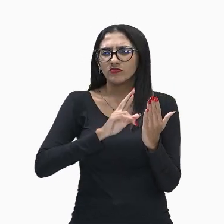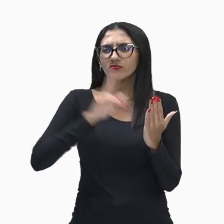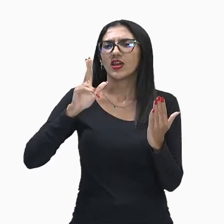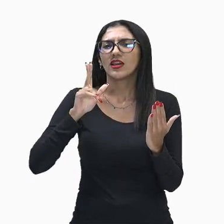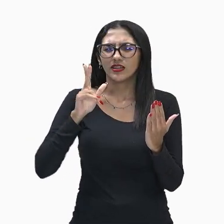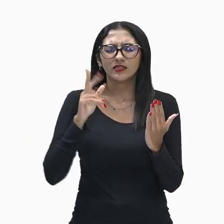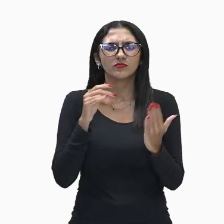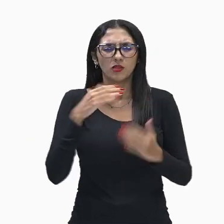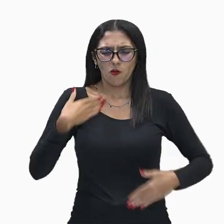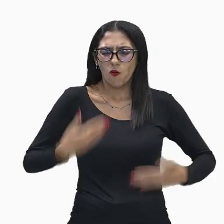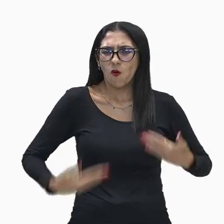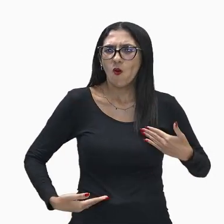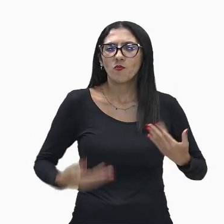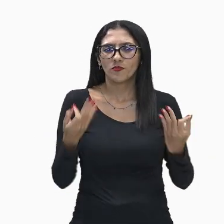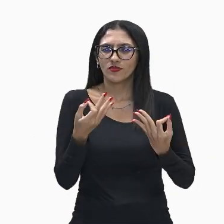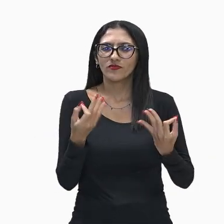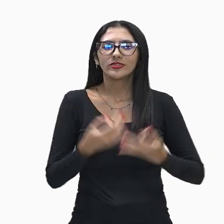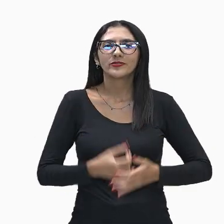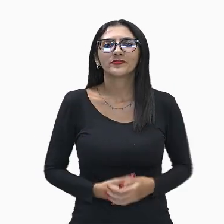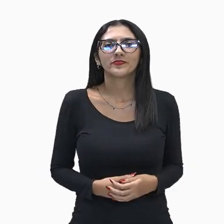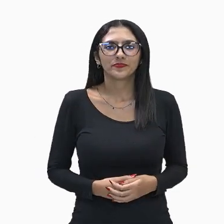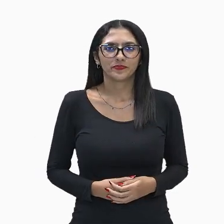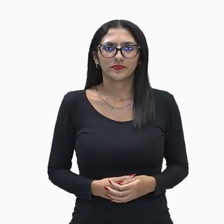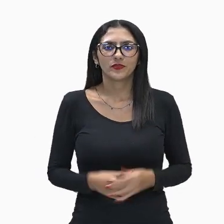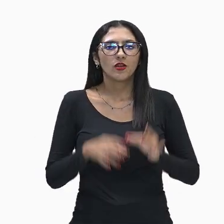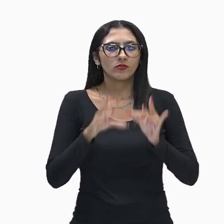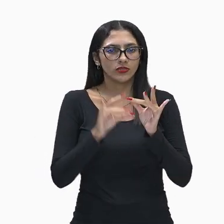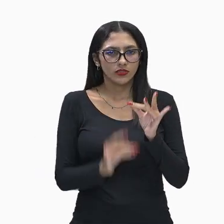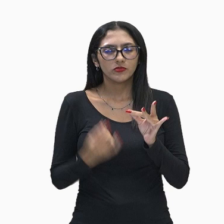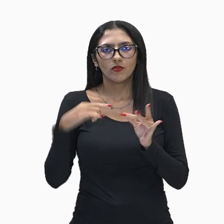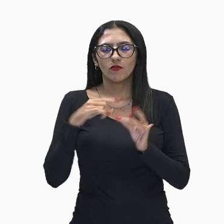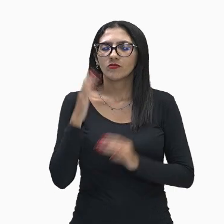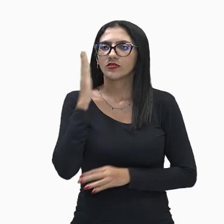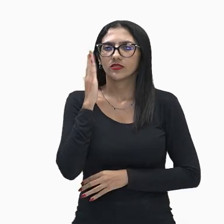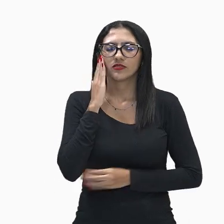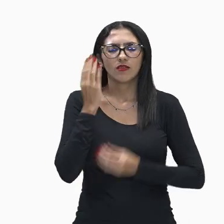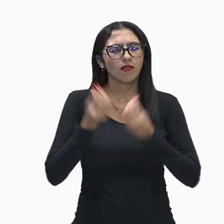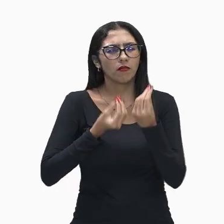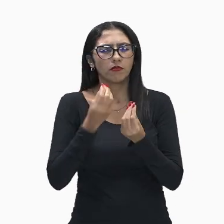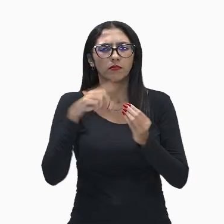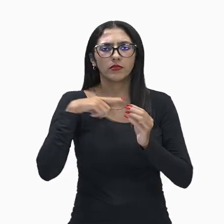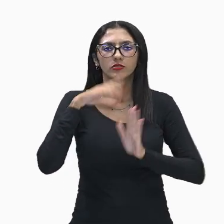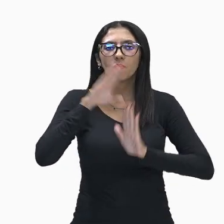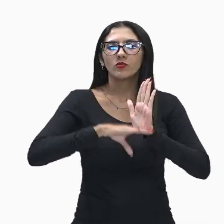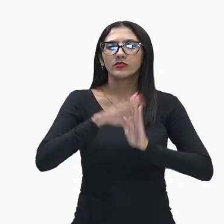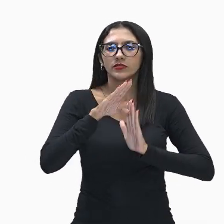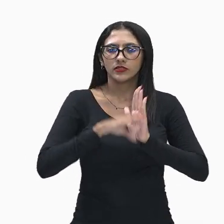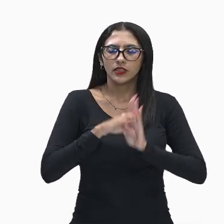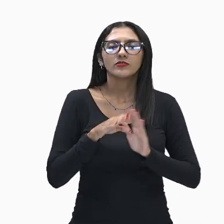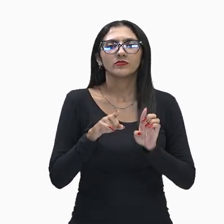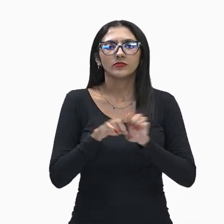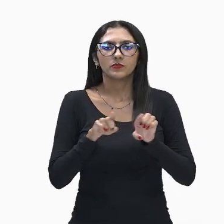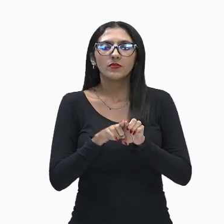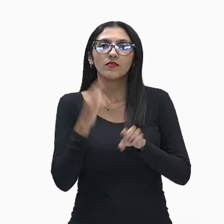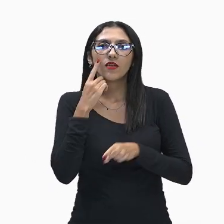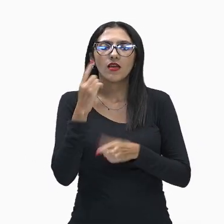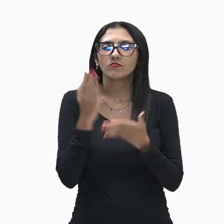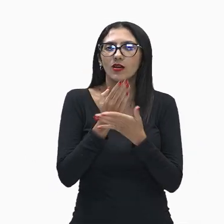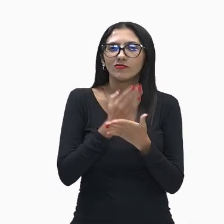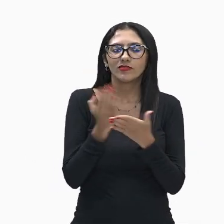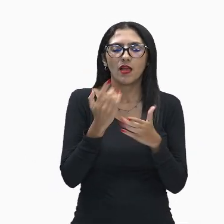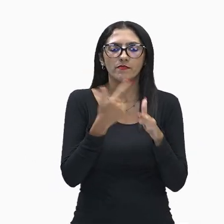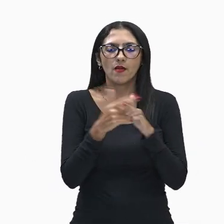ideal por detalhamento nós vamos entender esse conceito de corpo ideal e observar alguns transtornos